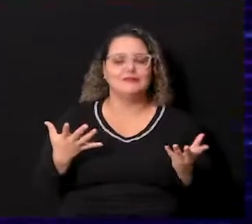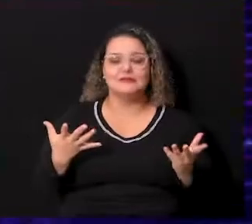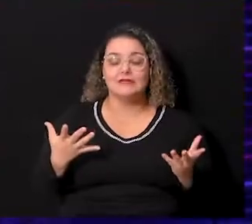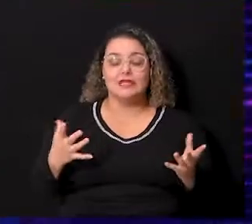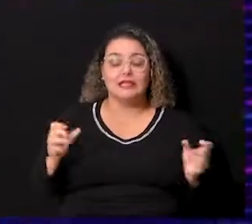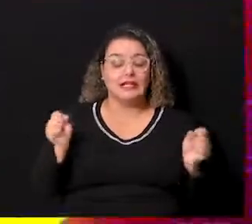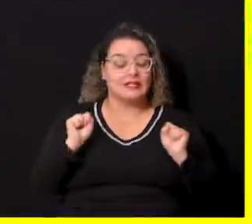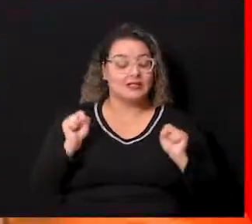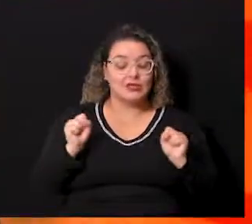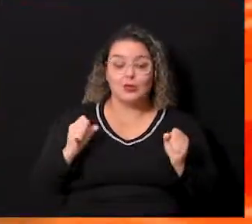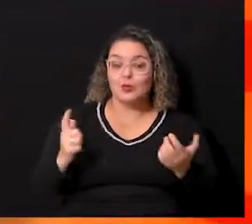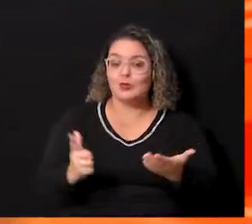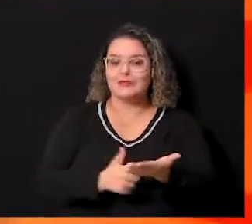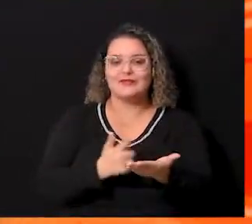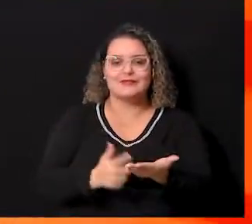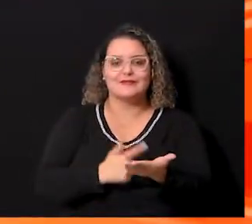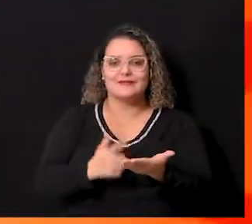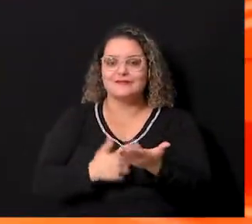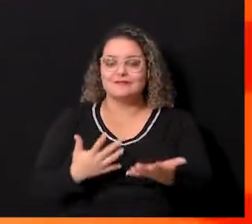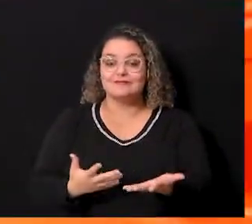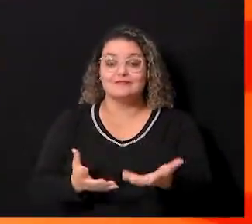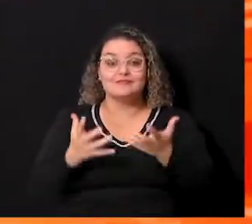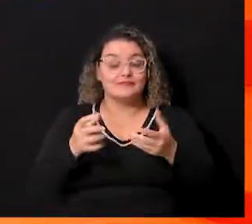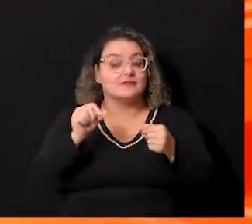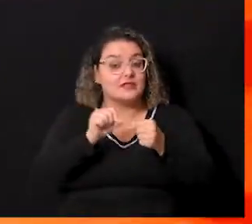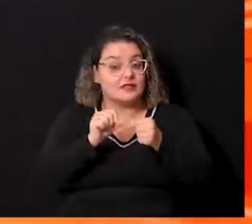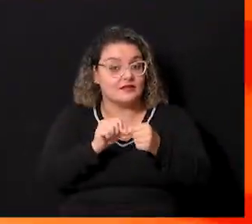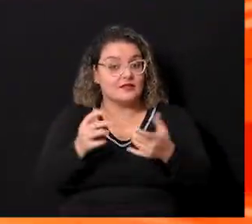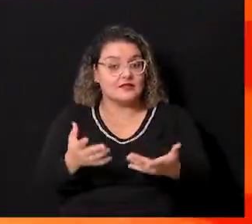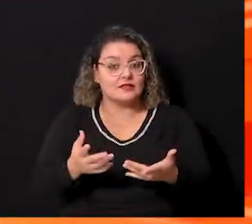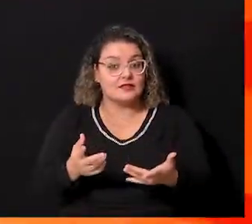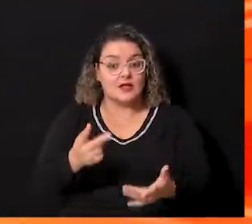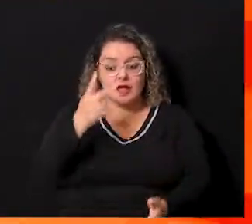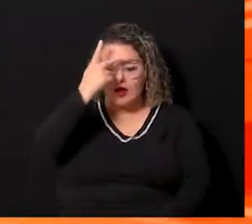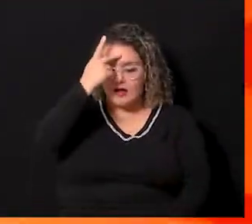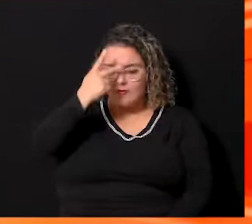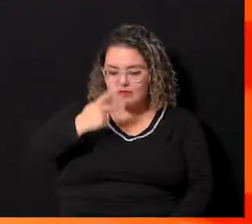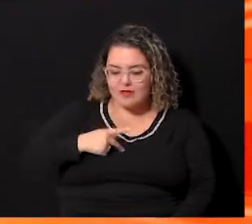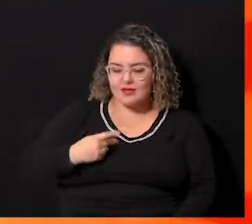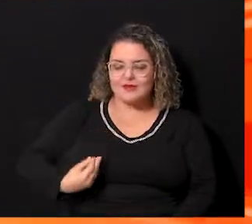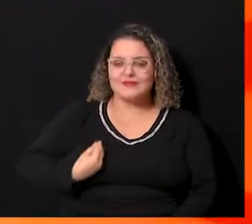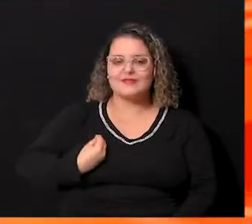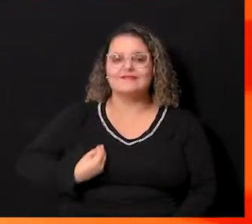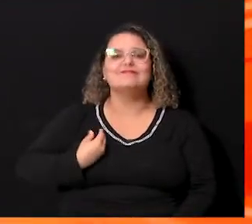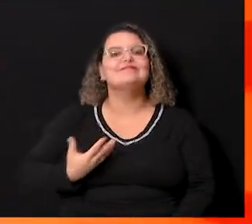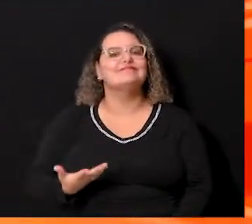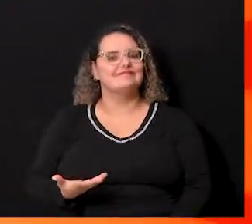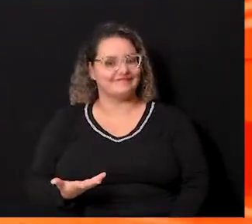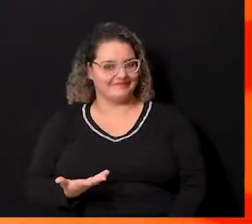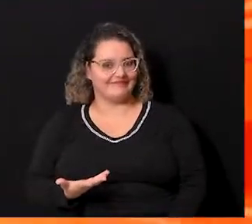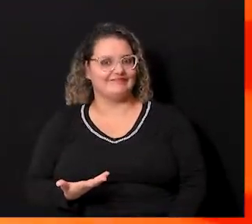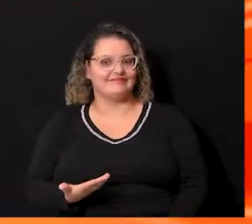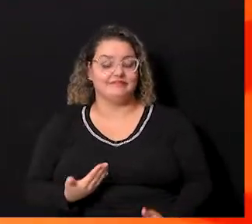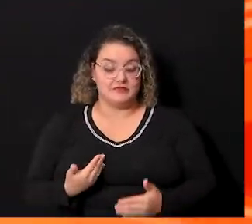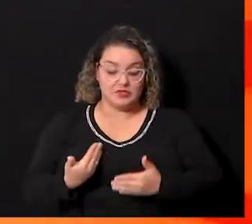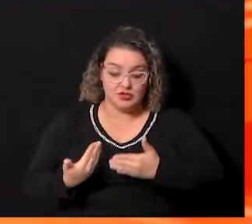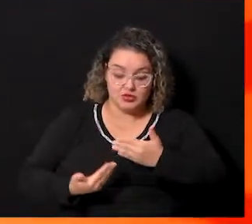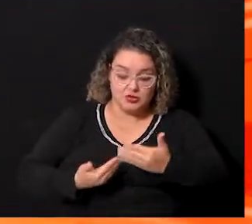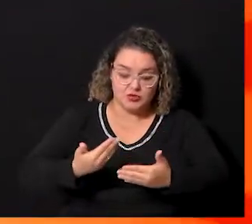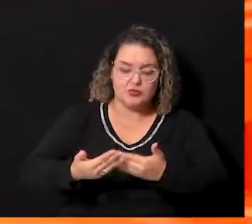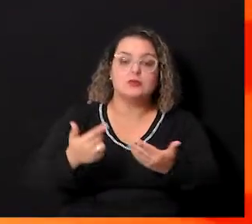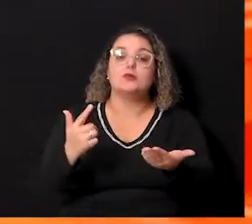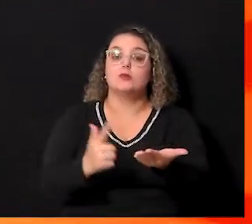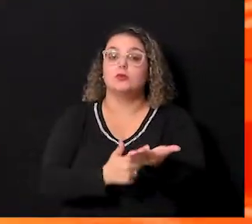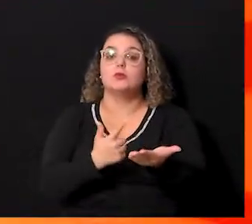tanto dos livros, ela ama realmente tanto que ela quer fazer dos livros a própria vida dela. E ela parte